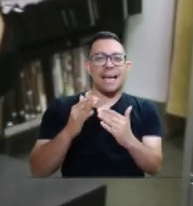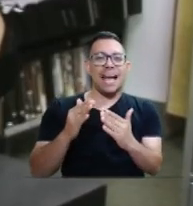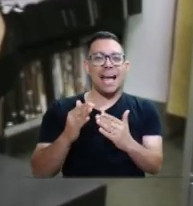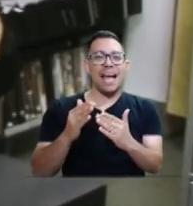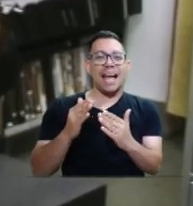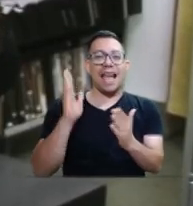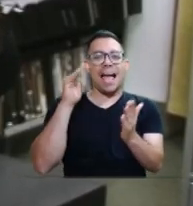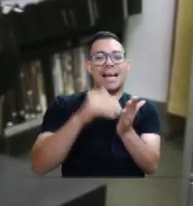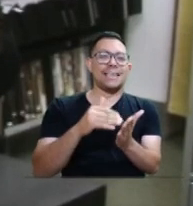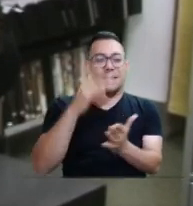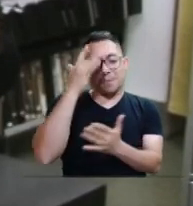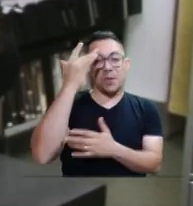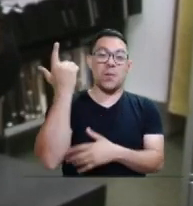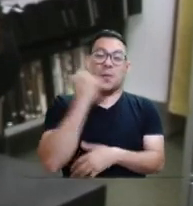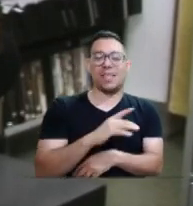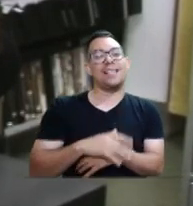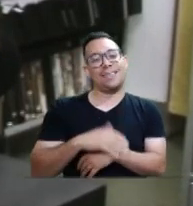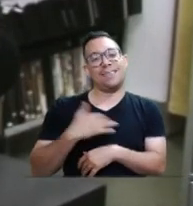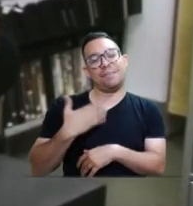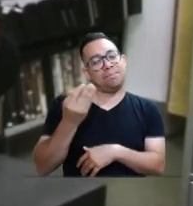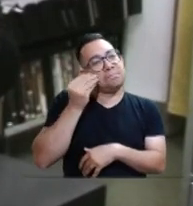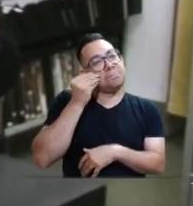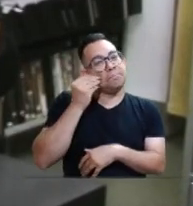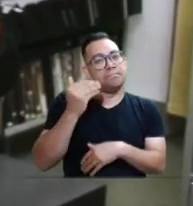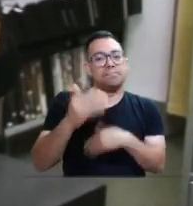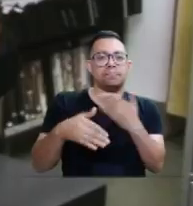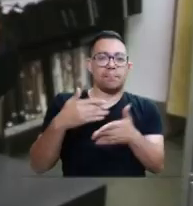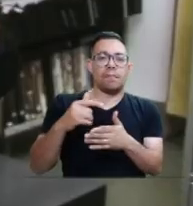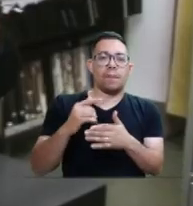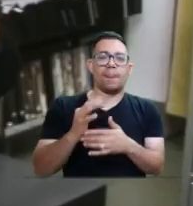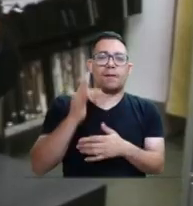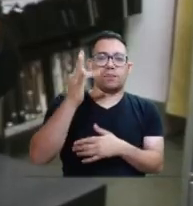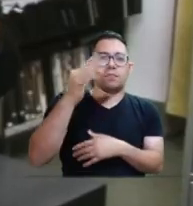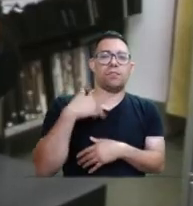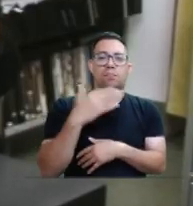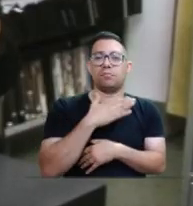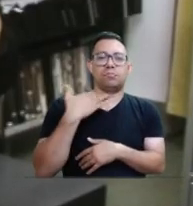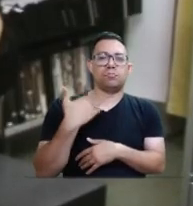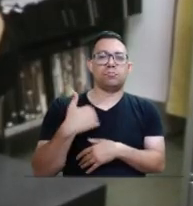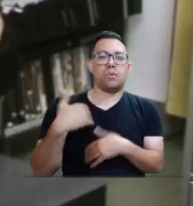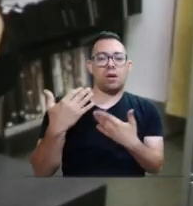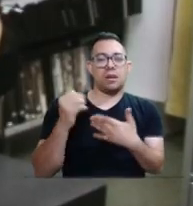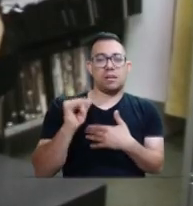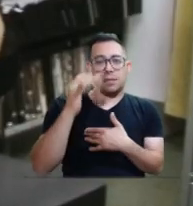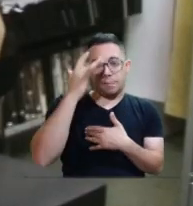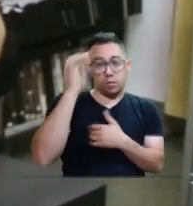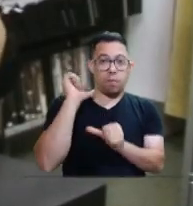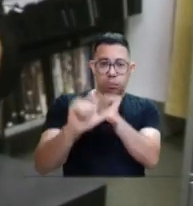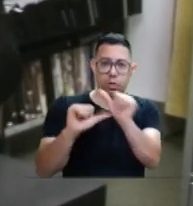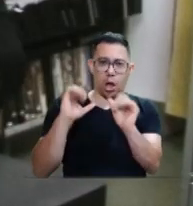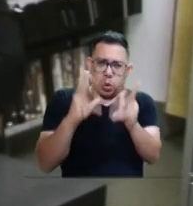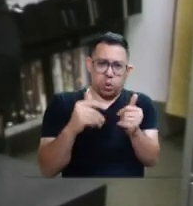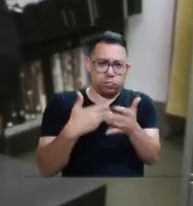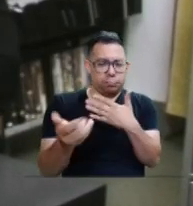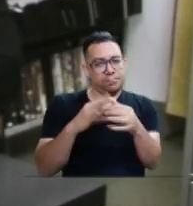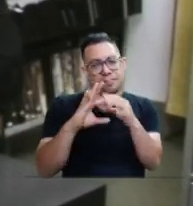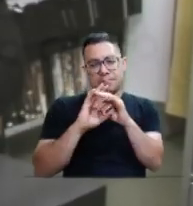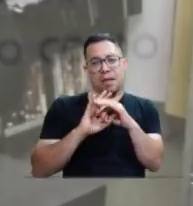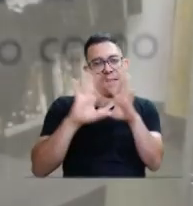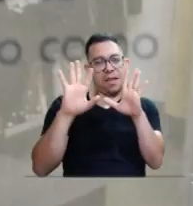eu vou tocando até onde, não sei onde vai dar, mas depois, quando eu partir, se alguém quiser